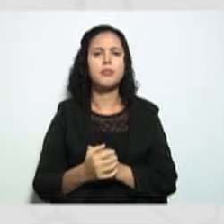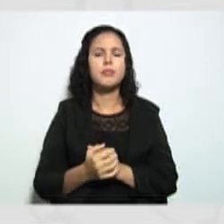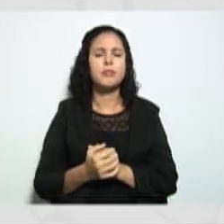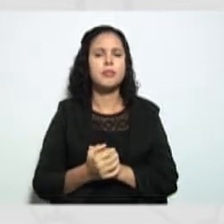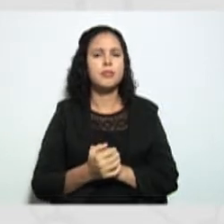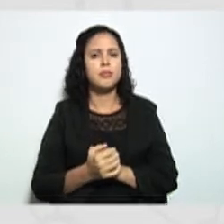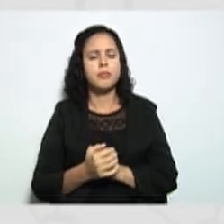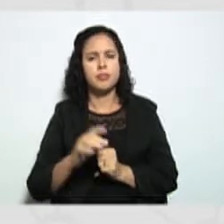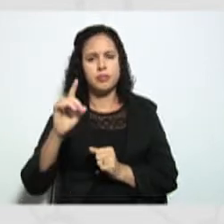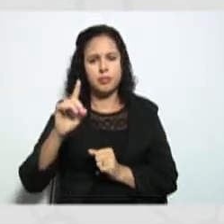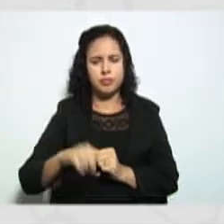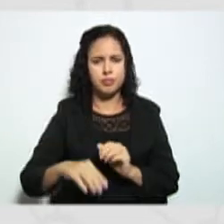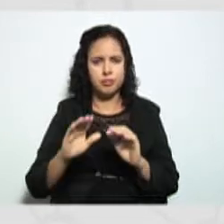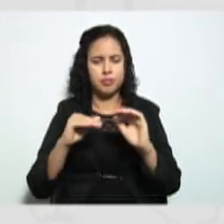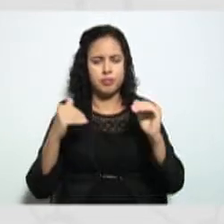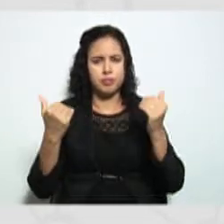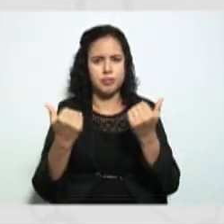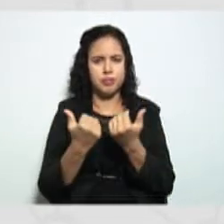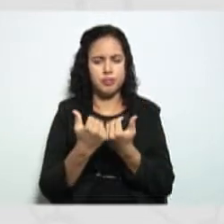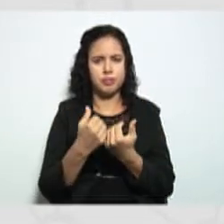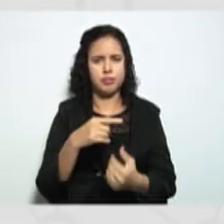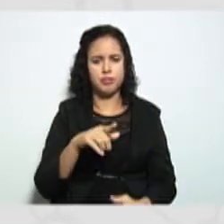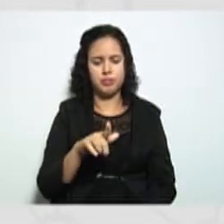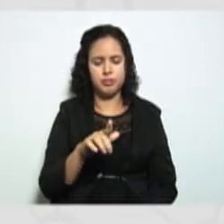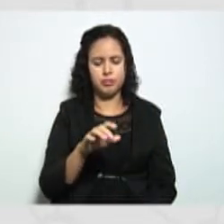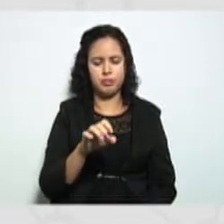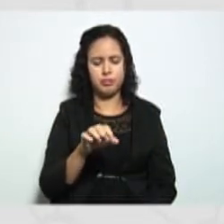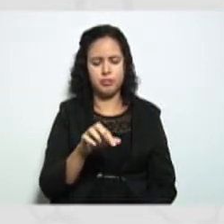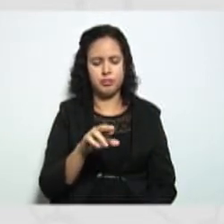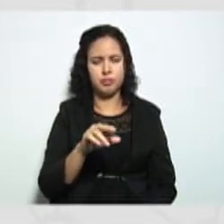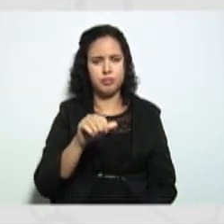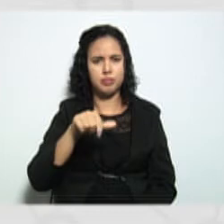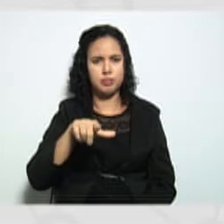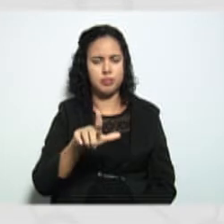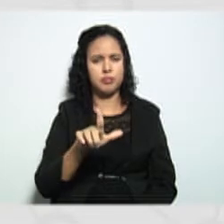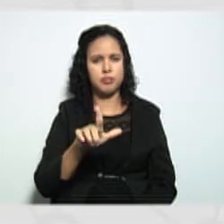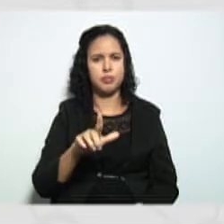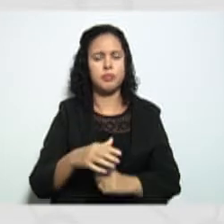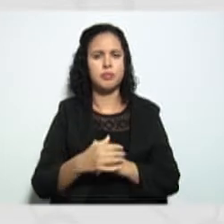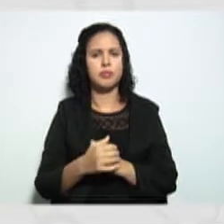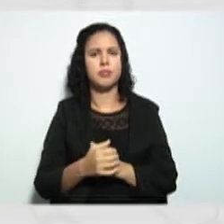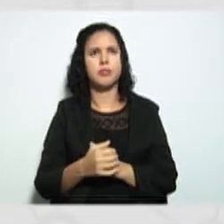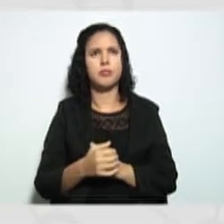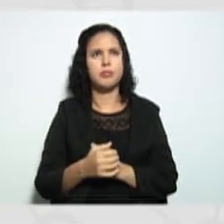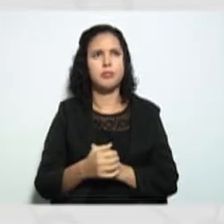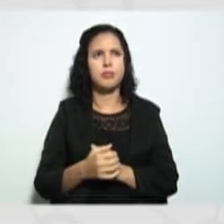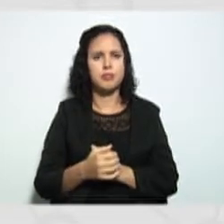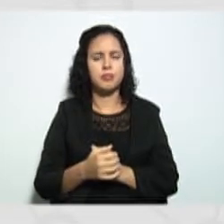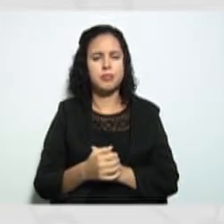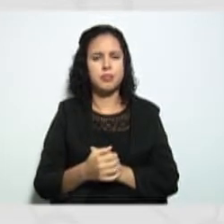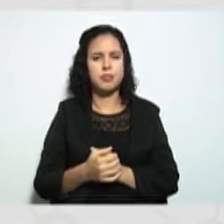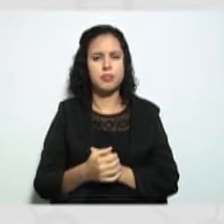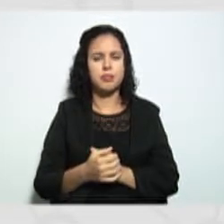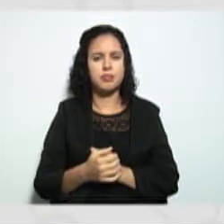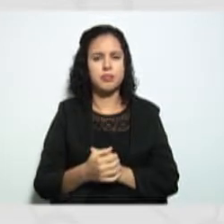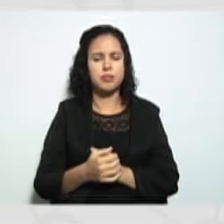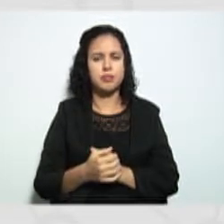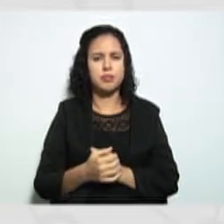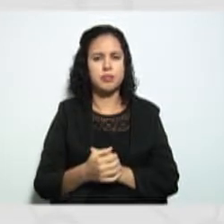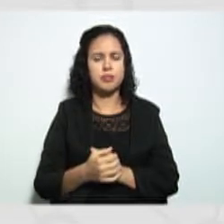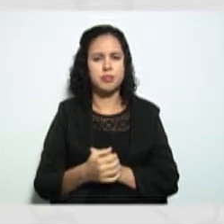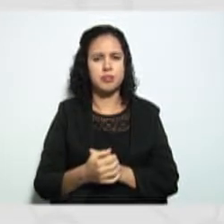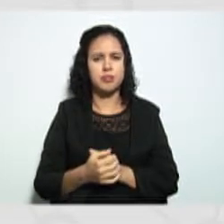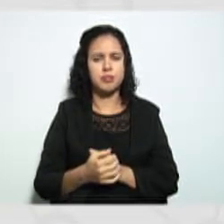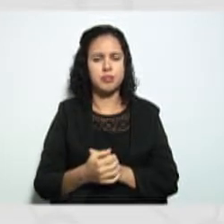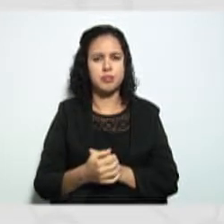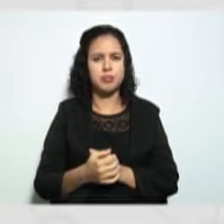Então, é a Assembleia Geral, é o órgão máximo. Professor, a Assembleia perdeu o acento ou continua com o acento? Eu não sei mais. Teve uma reforma ortográfica aí. E